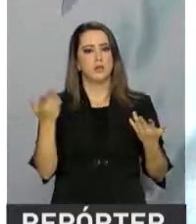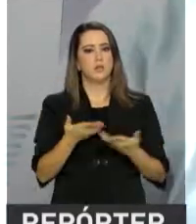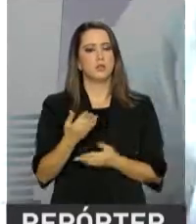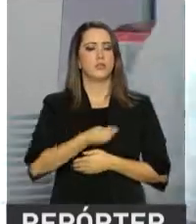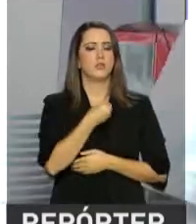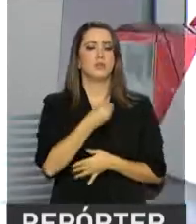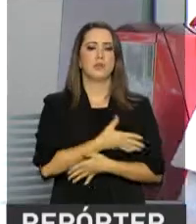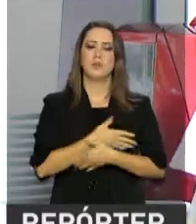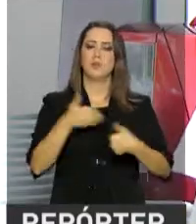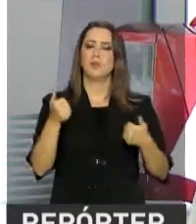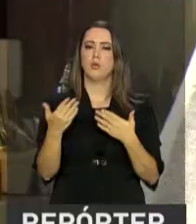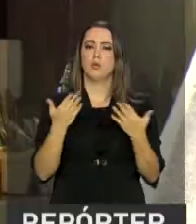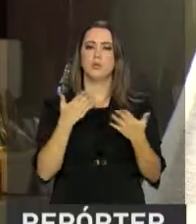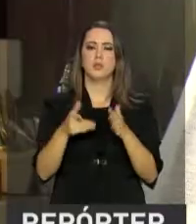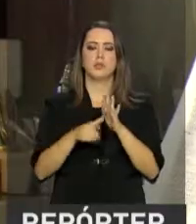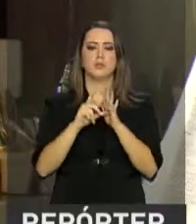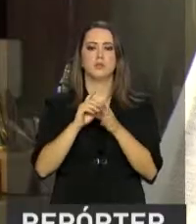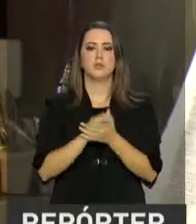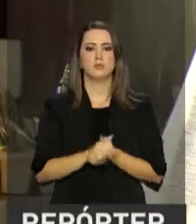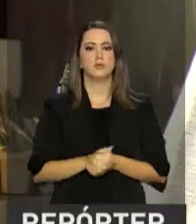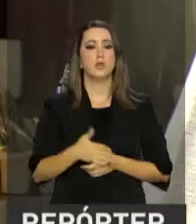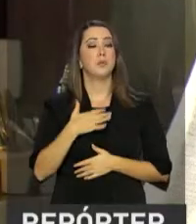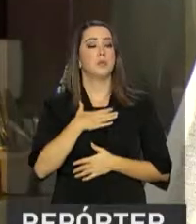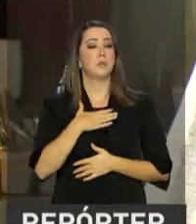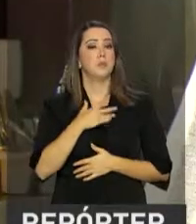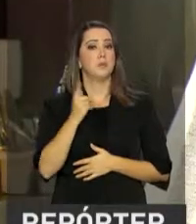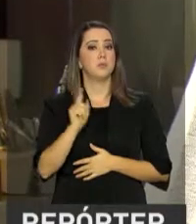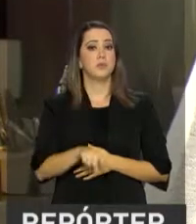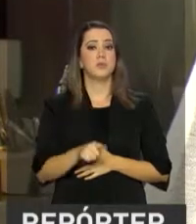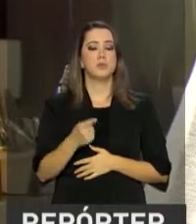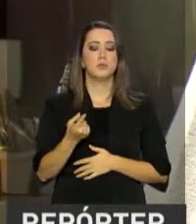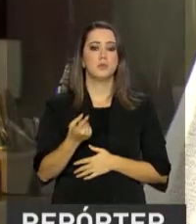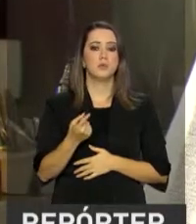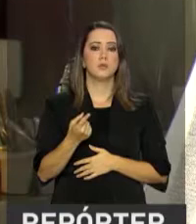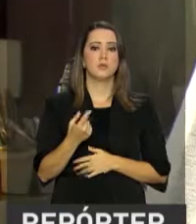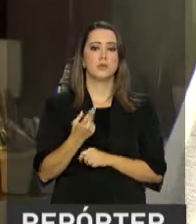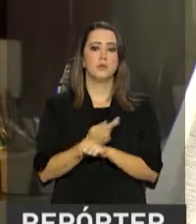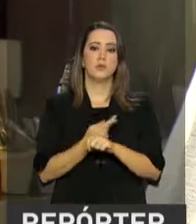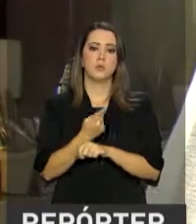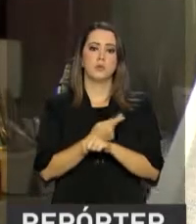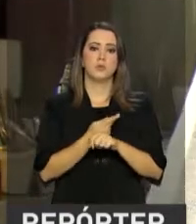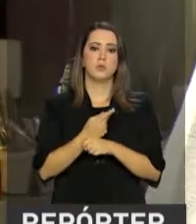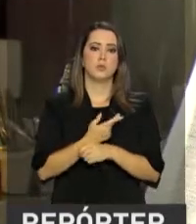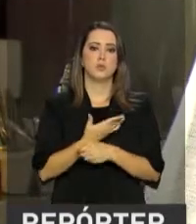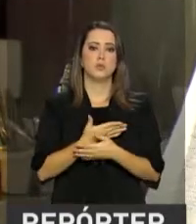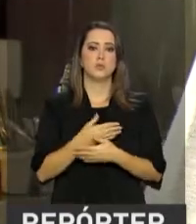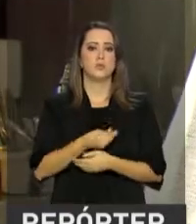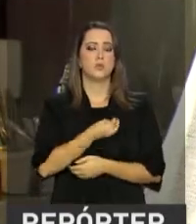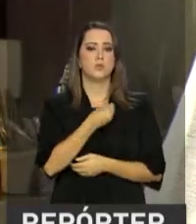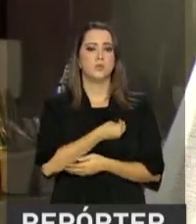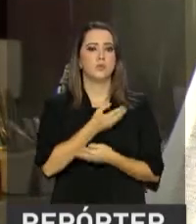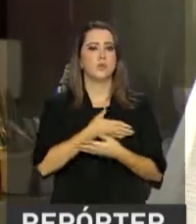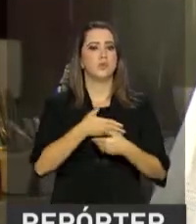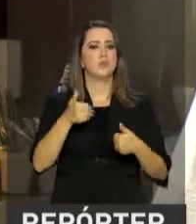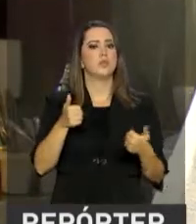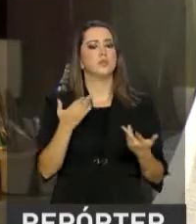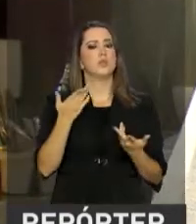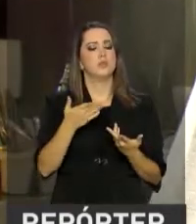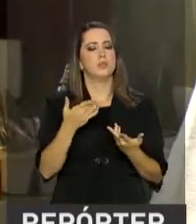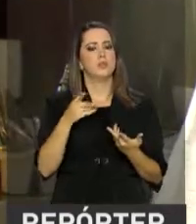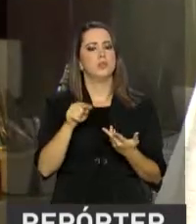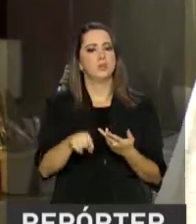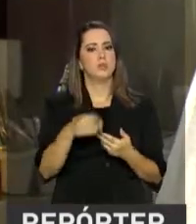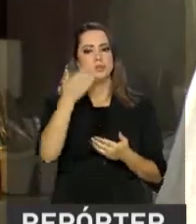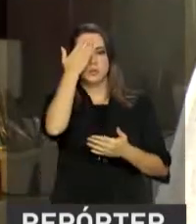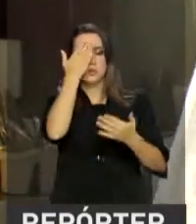bem melhor do que antes. Para mim foi mais o procura de algo melhor, de ter uma vida melhor, acreditar que